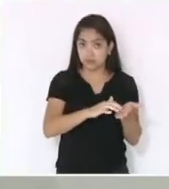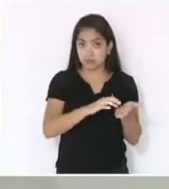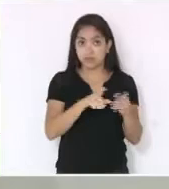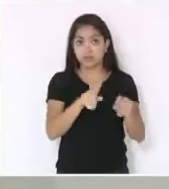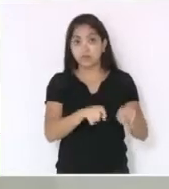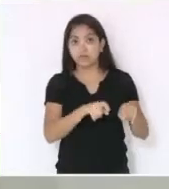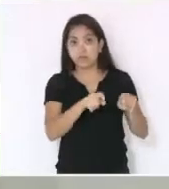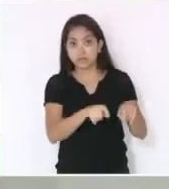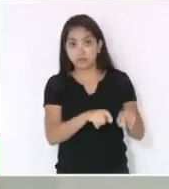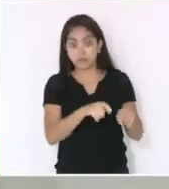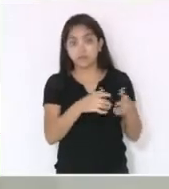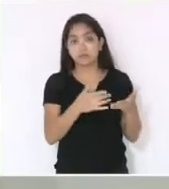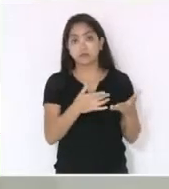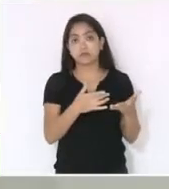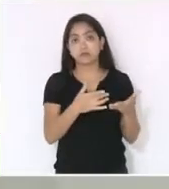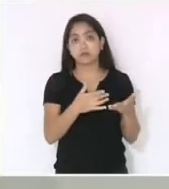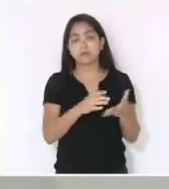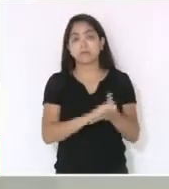Fazenda,